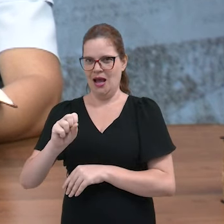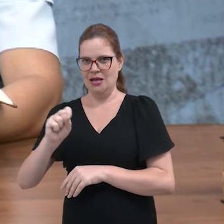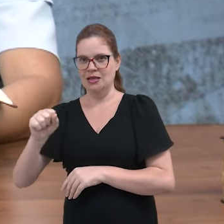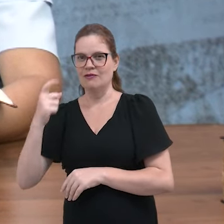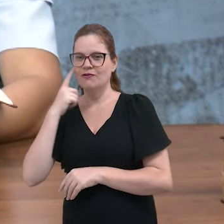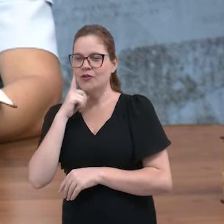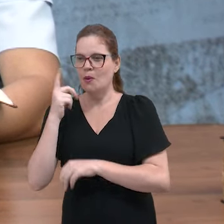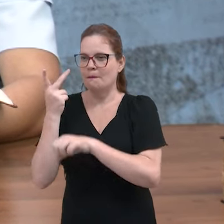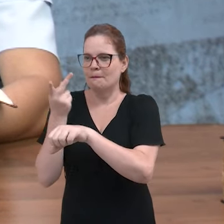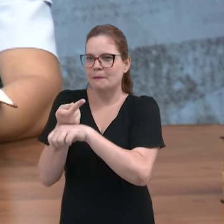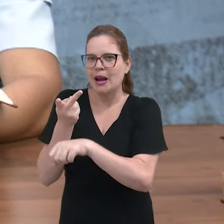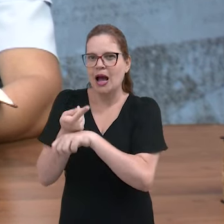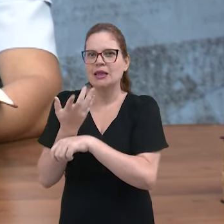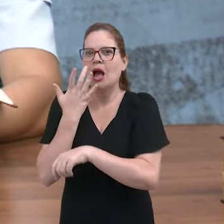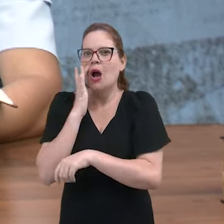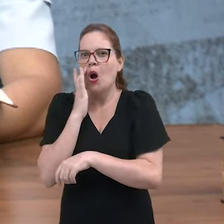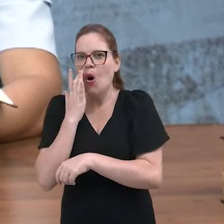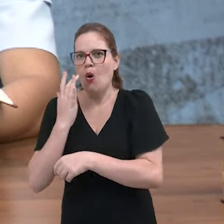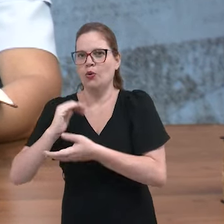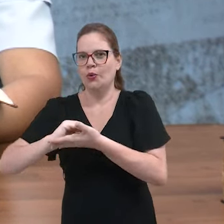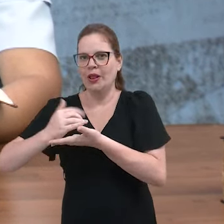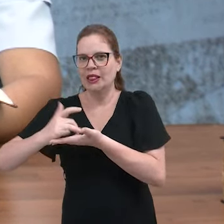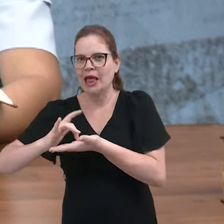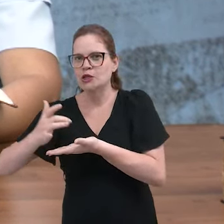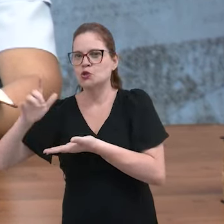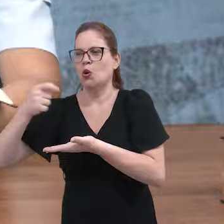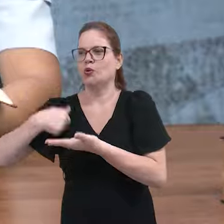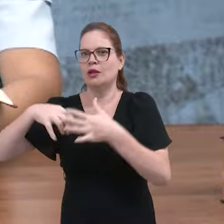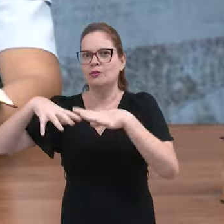do Senhor e os tesouros da casa do